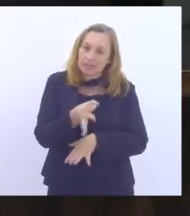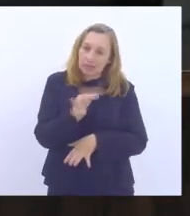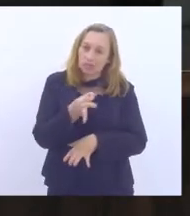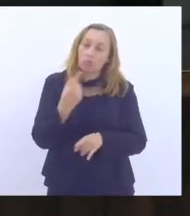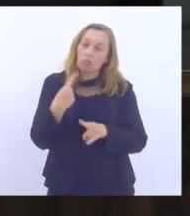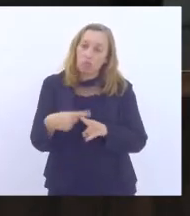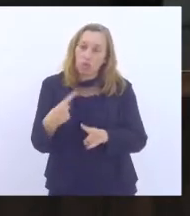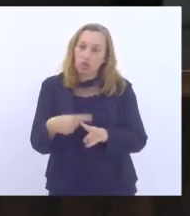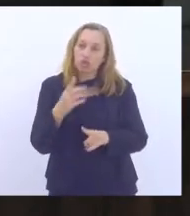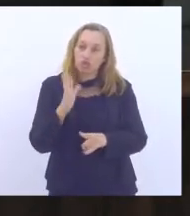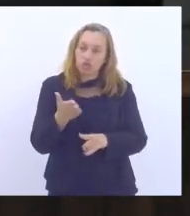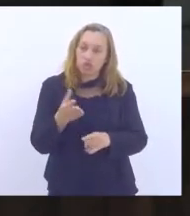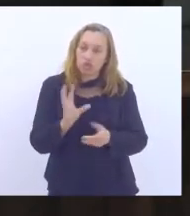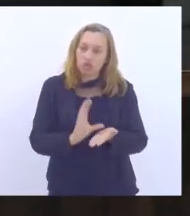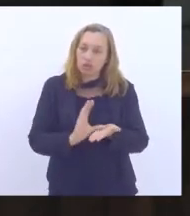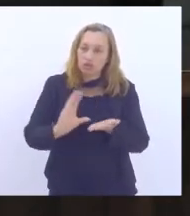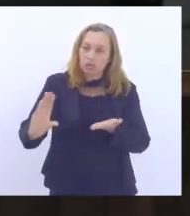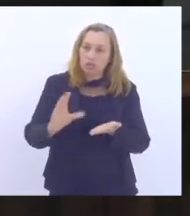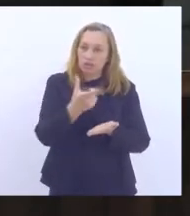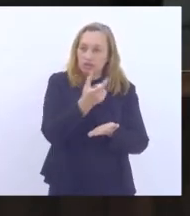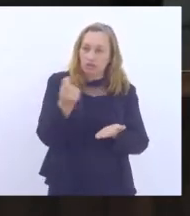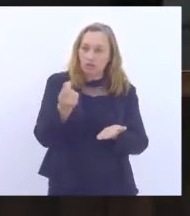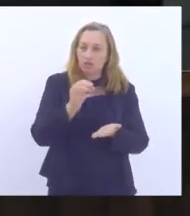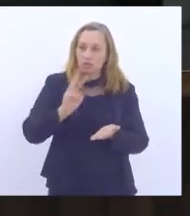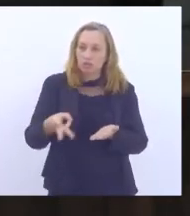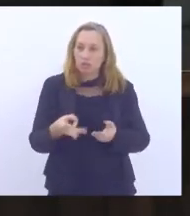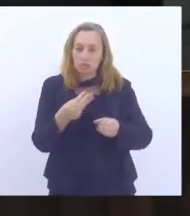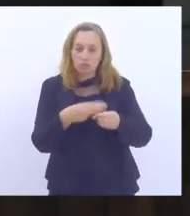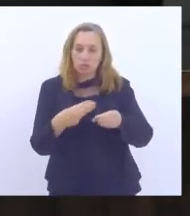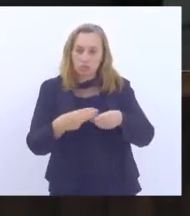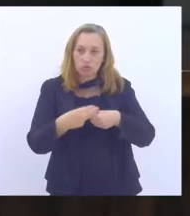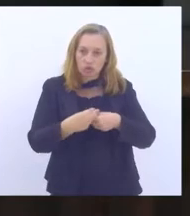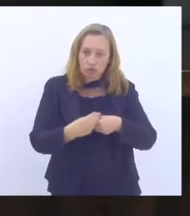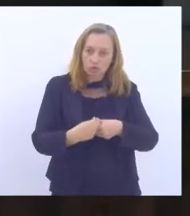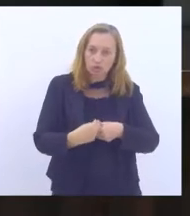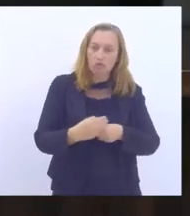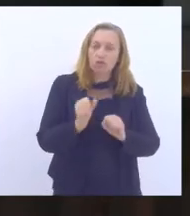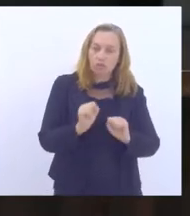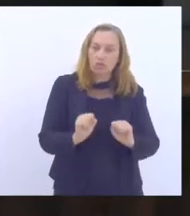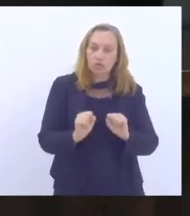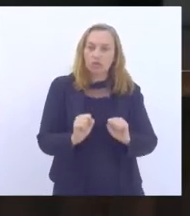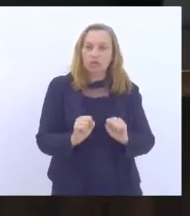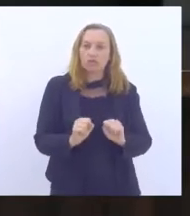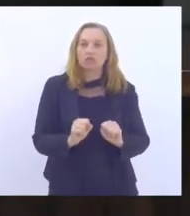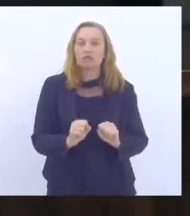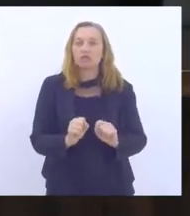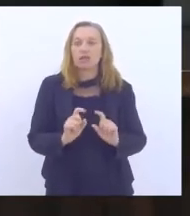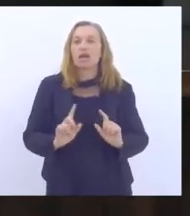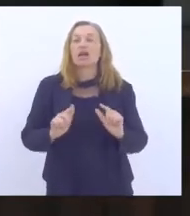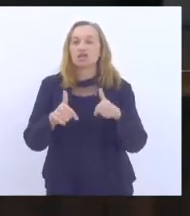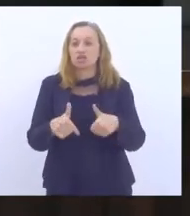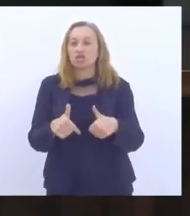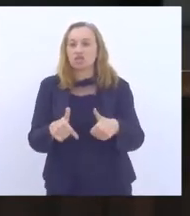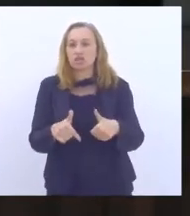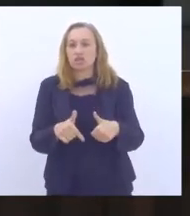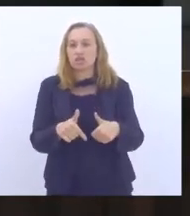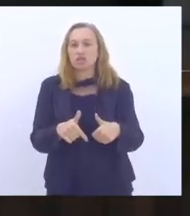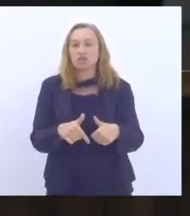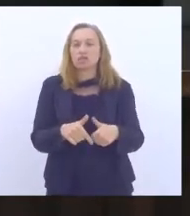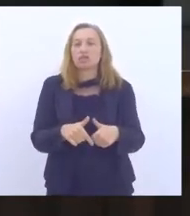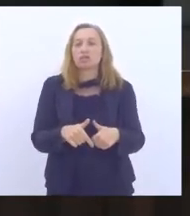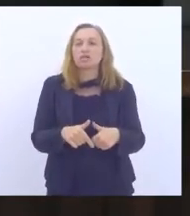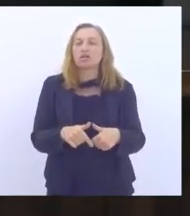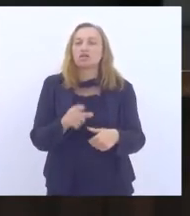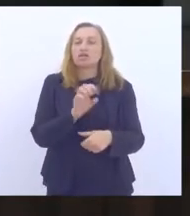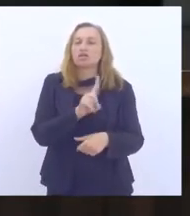porque já foram repassados 20 milhões para os municípios para que possam fazer esse enfrentamento e por conta